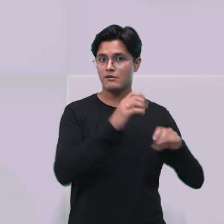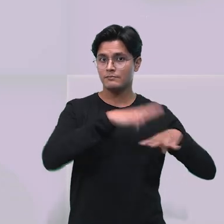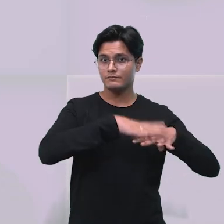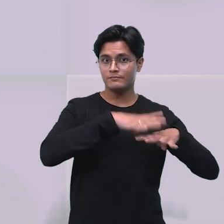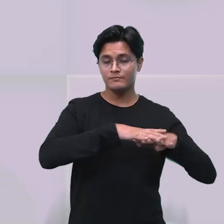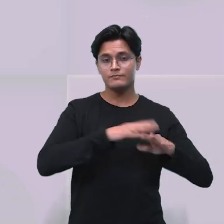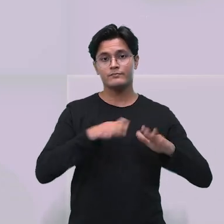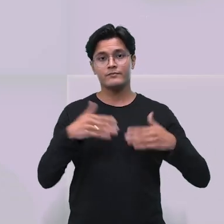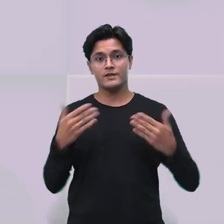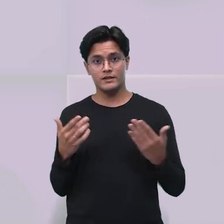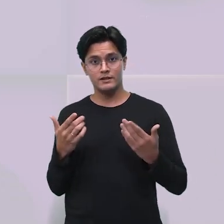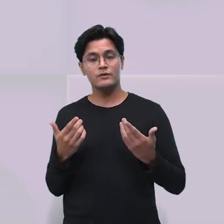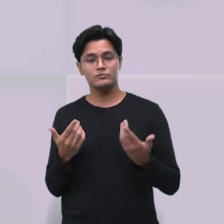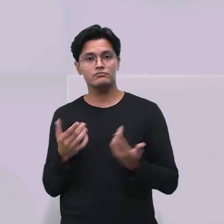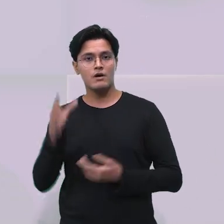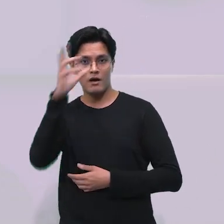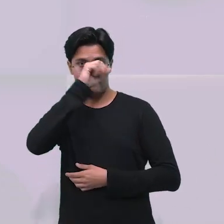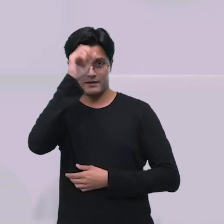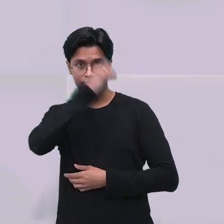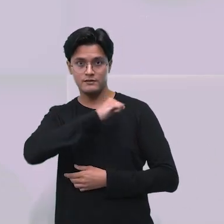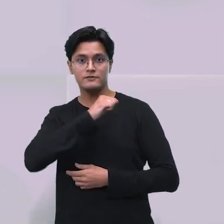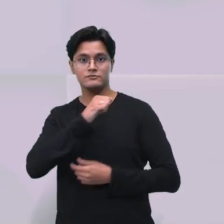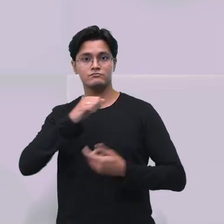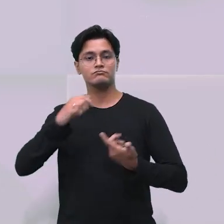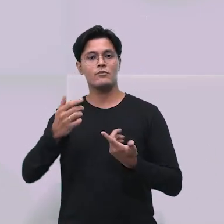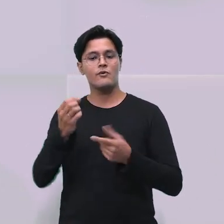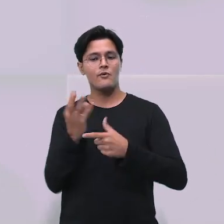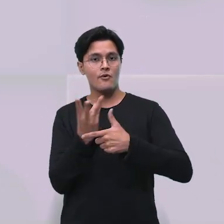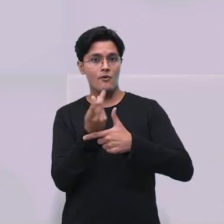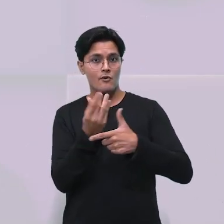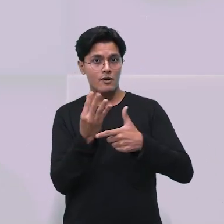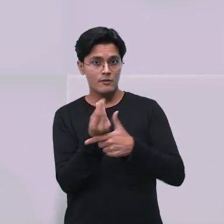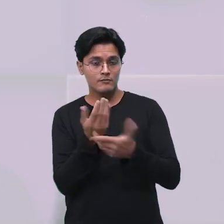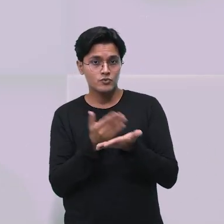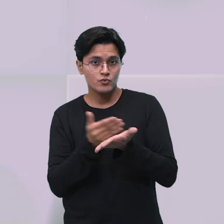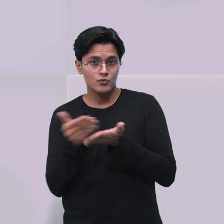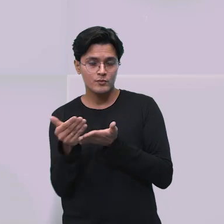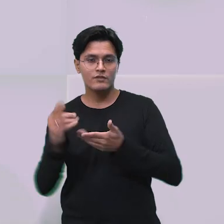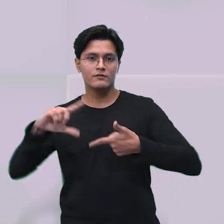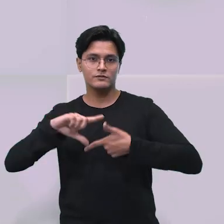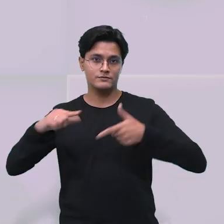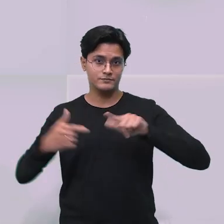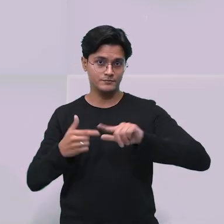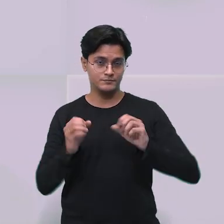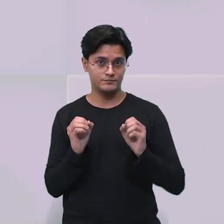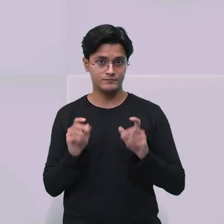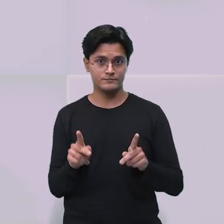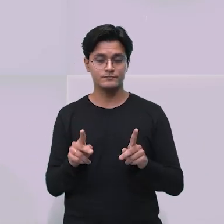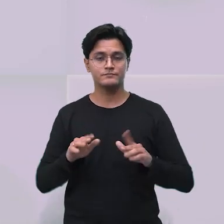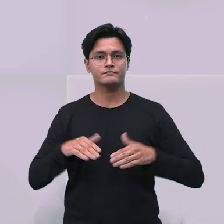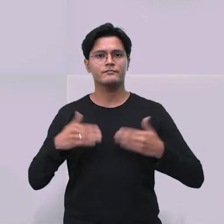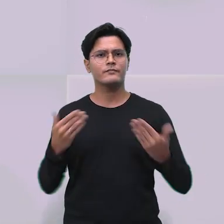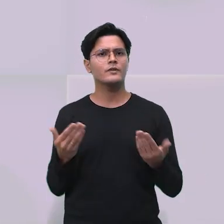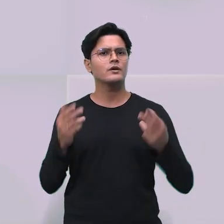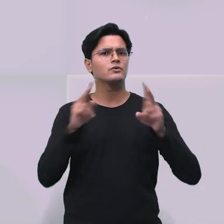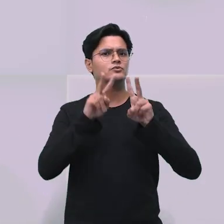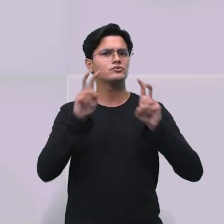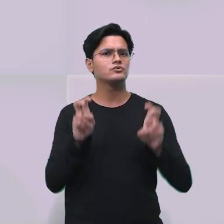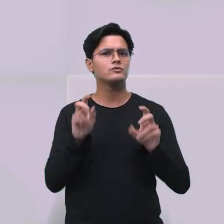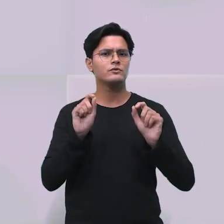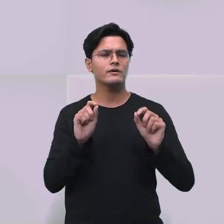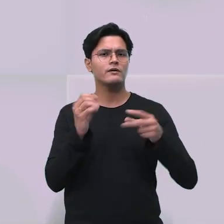a parte da álgebra, né? Já introduzindo ali a geometria, tá bom? Então, falando aqui sobre